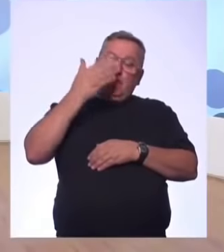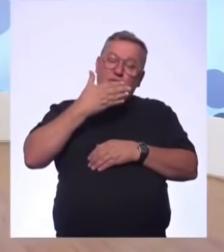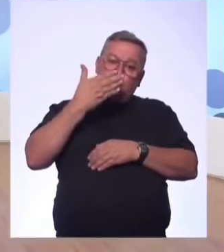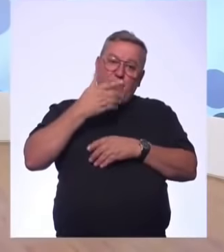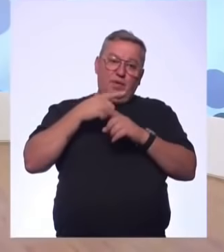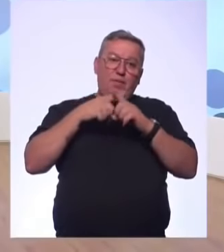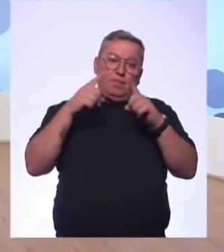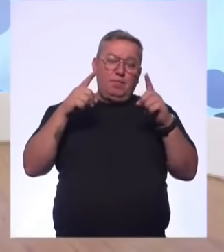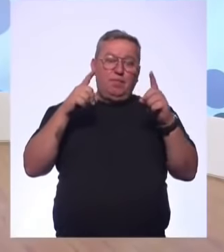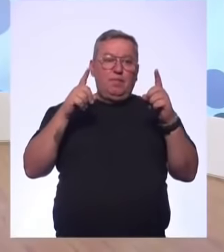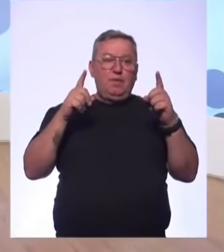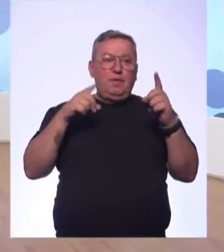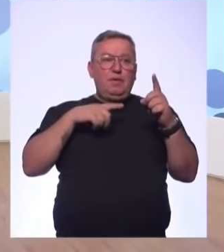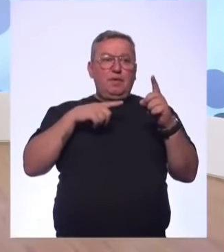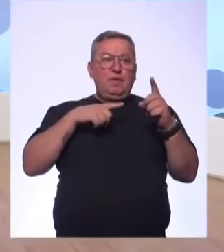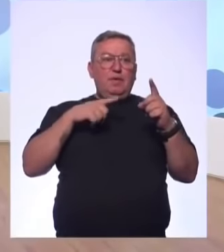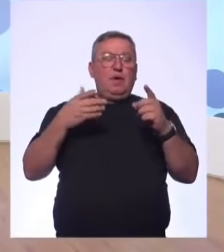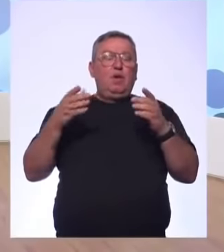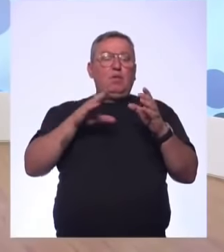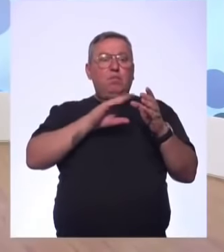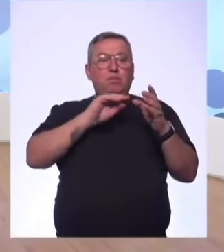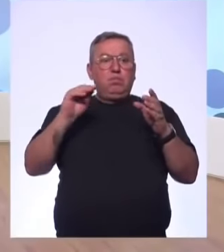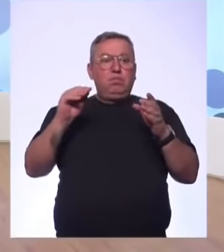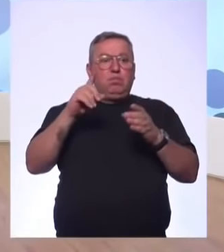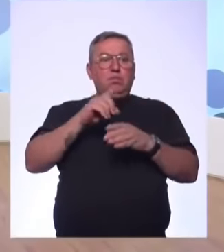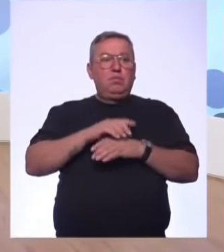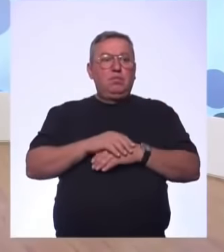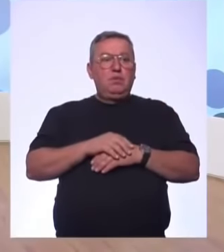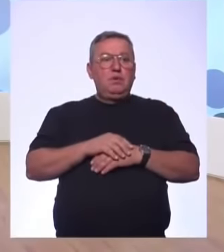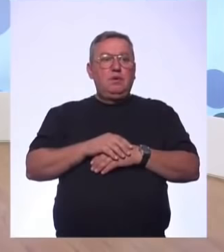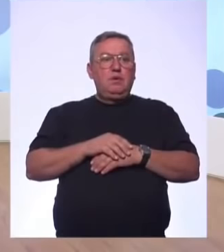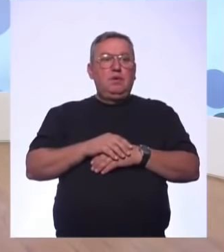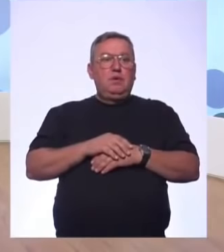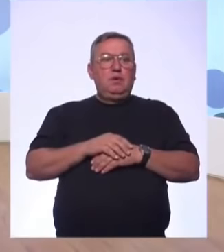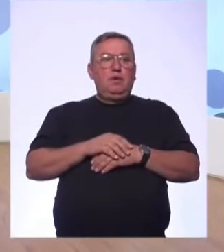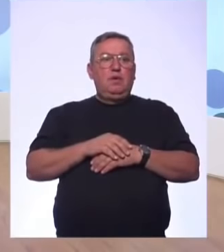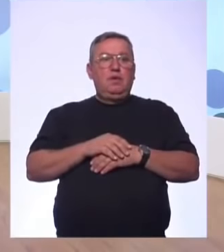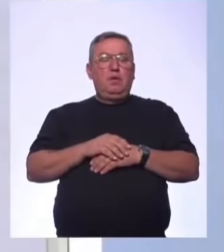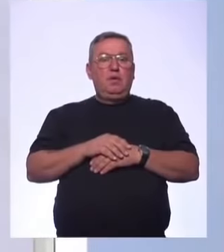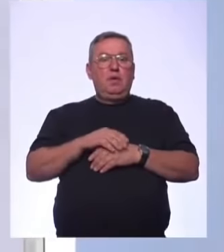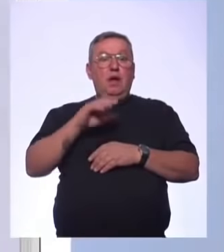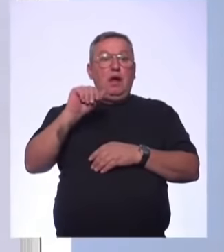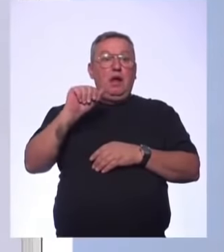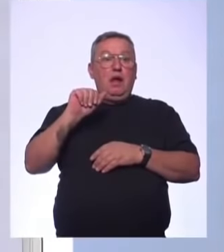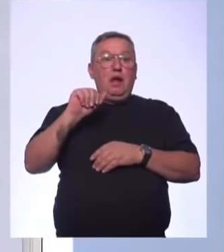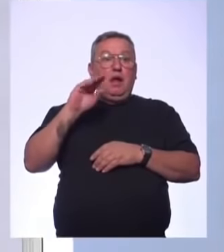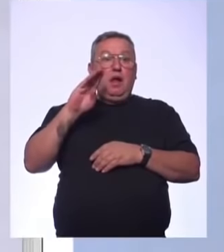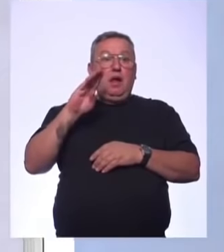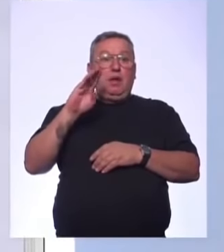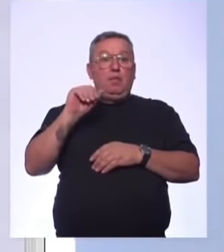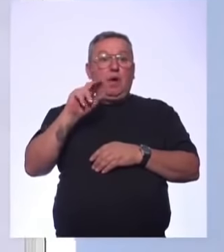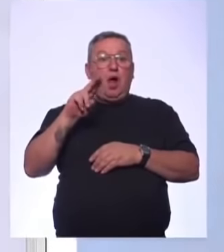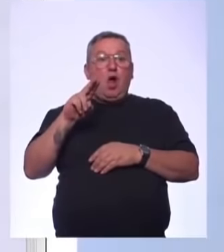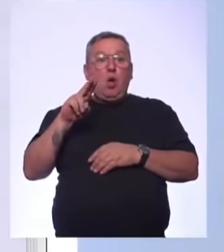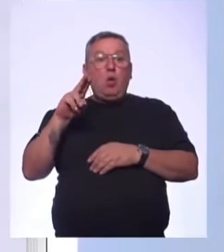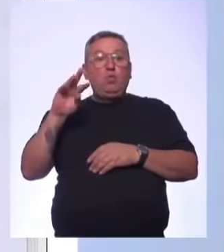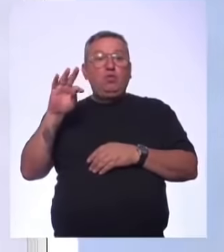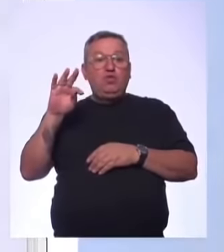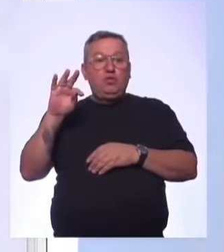zoom maior, né? Eu transcrevi para cá, ó. Ela tá assim no dicionário, ó. About.